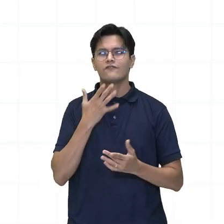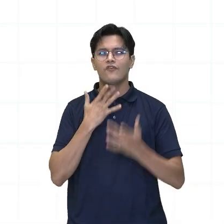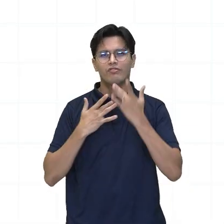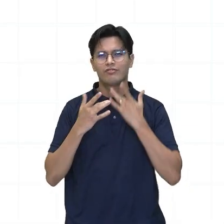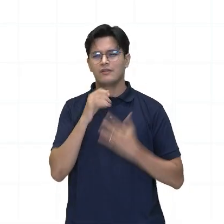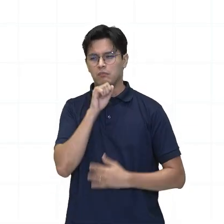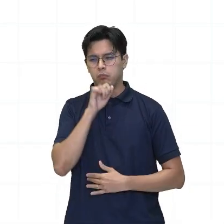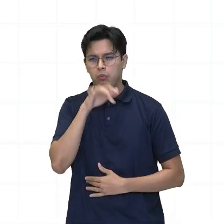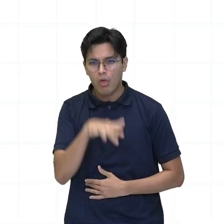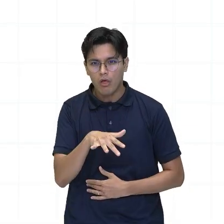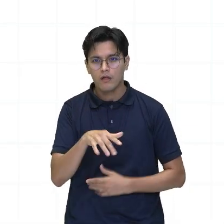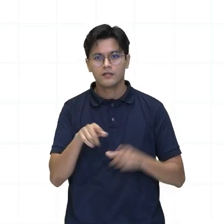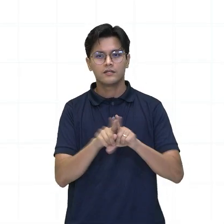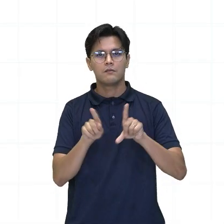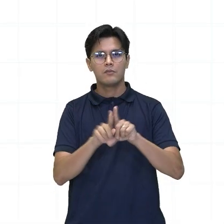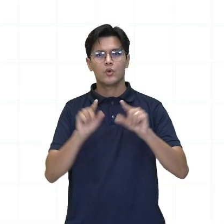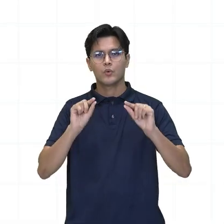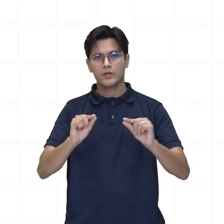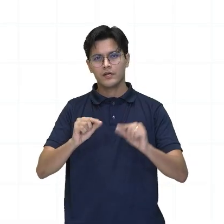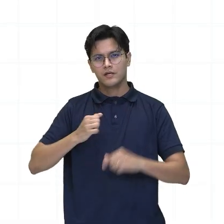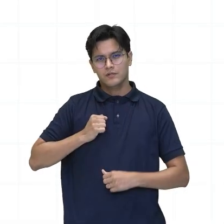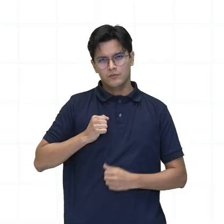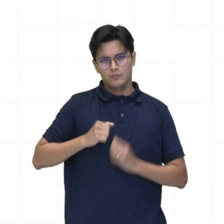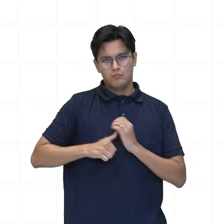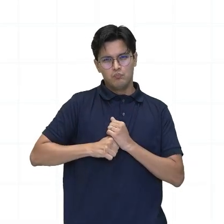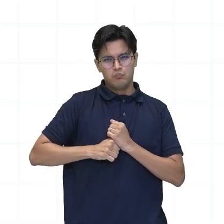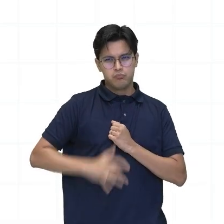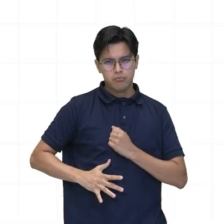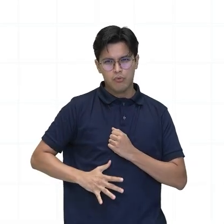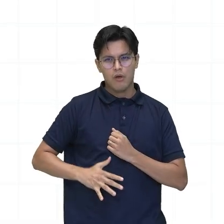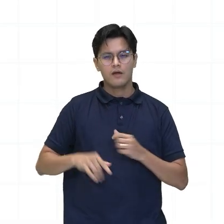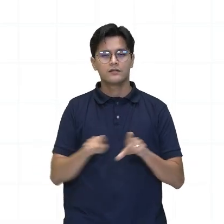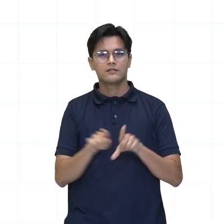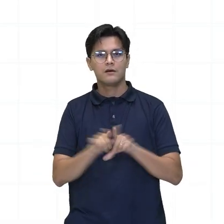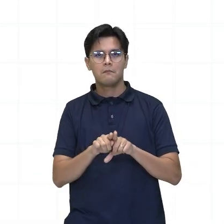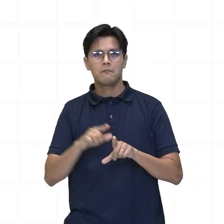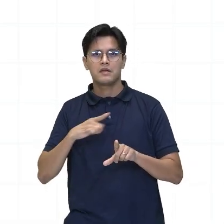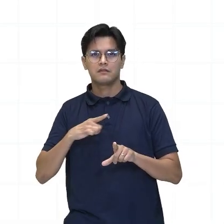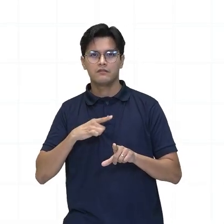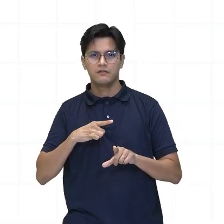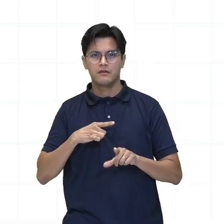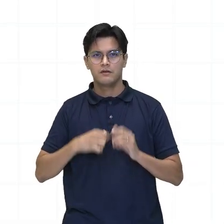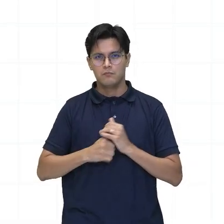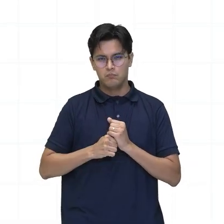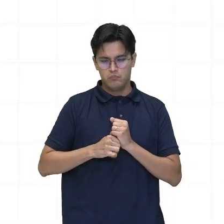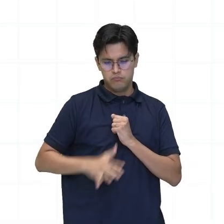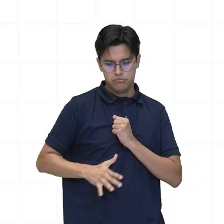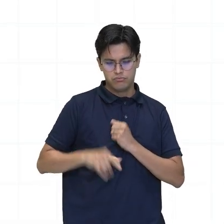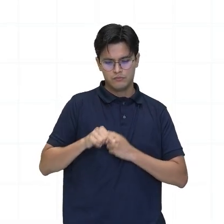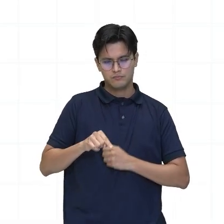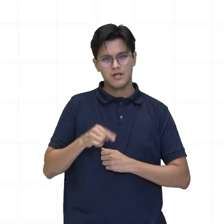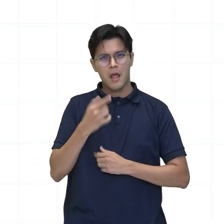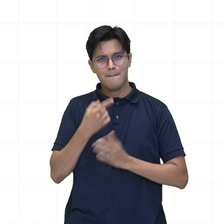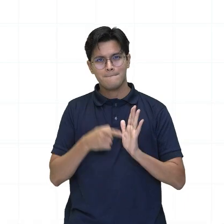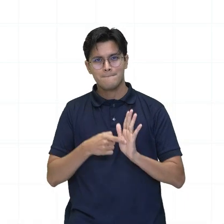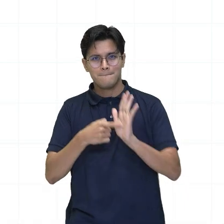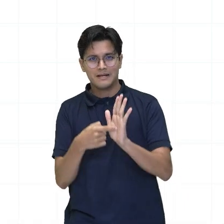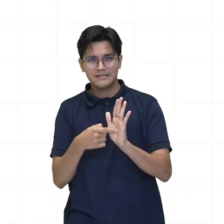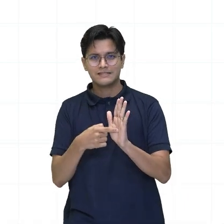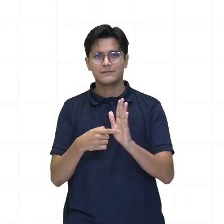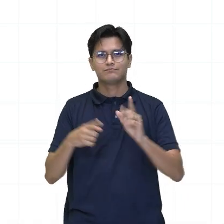vomitar. Diarreia, com a presença de vermes nas fezes. É